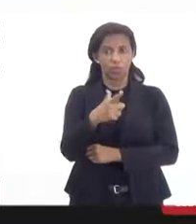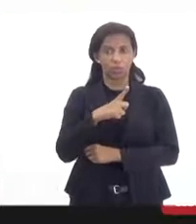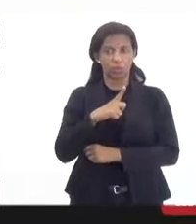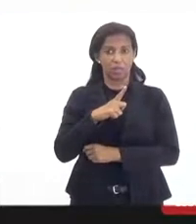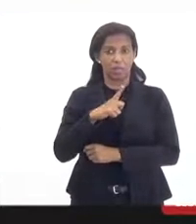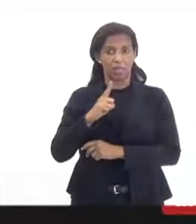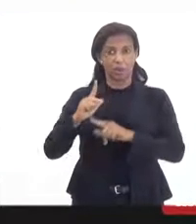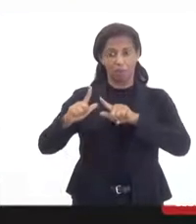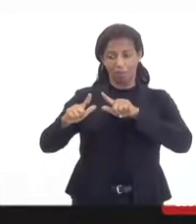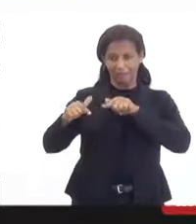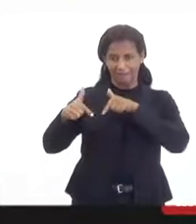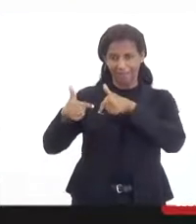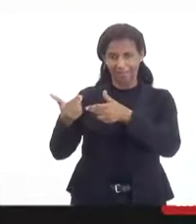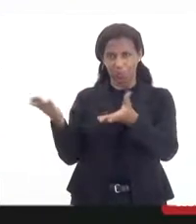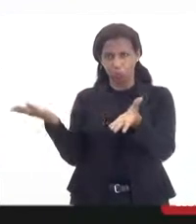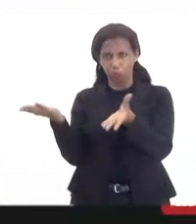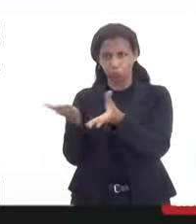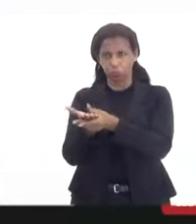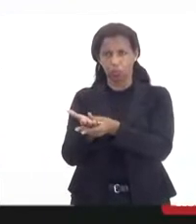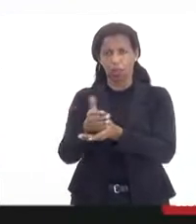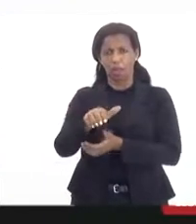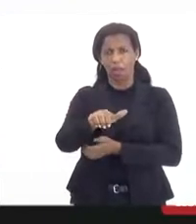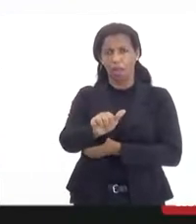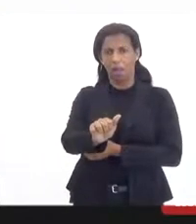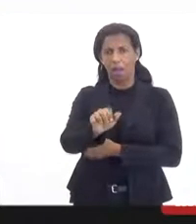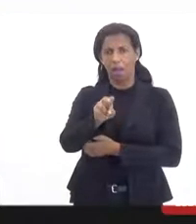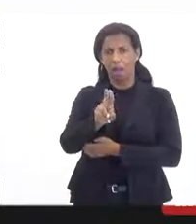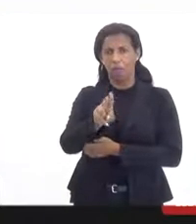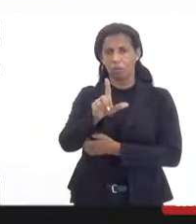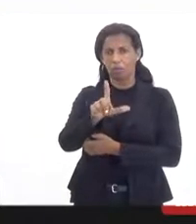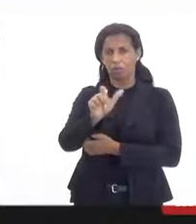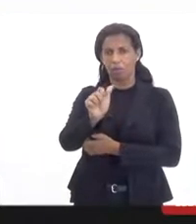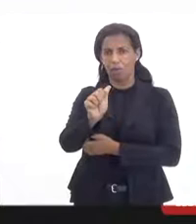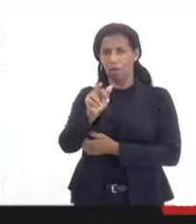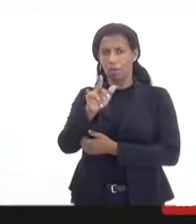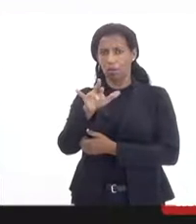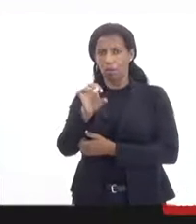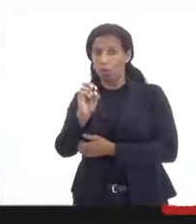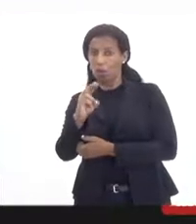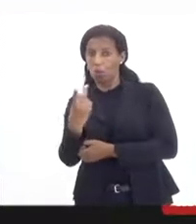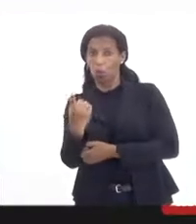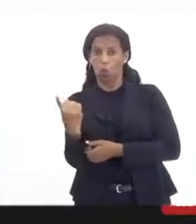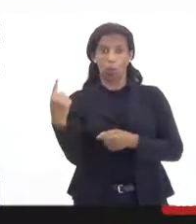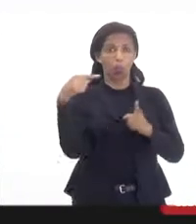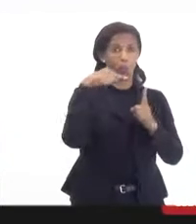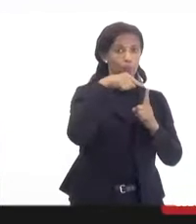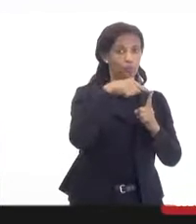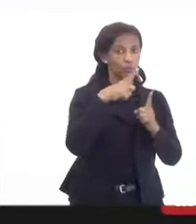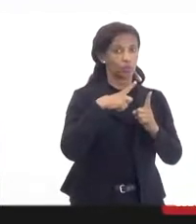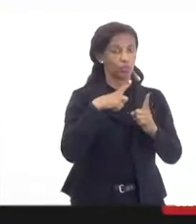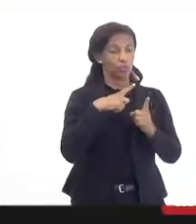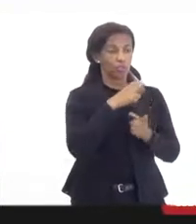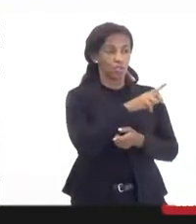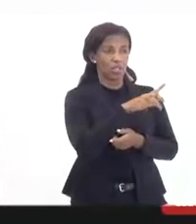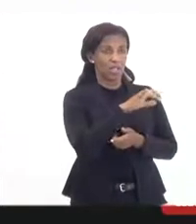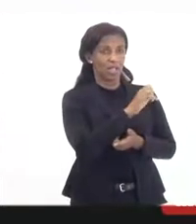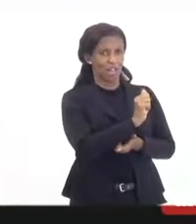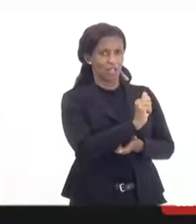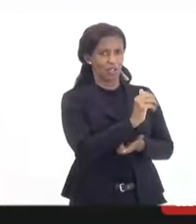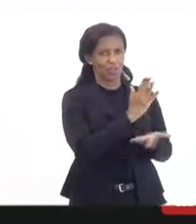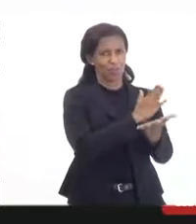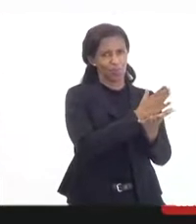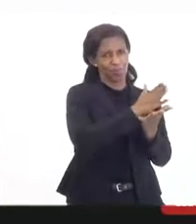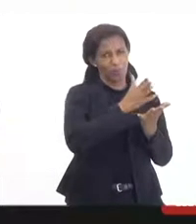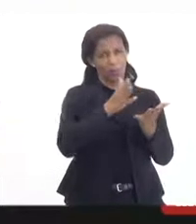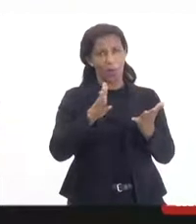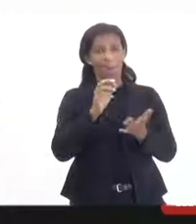ação anulatória de crédito tributário inscrito ou não em dívida ativa, ou possuem o objetivo de permitir o creditamento extemporâneo de